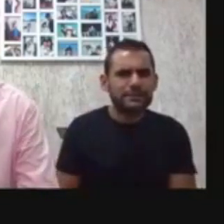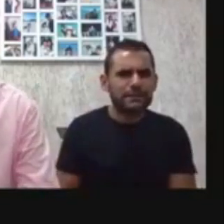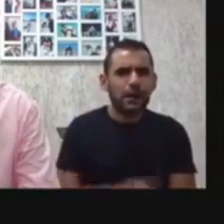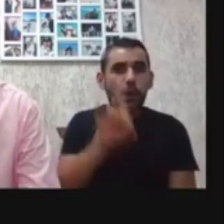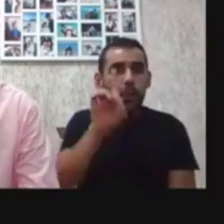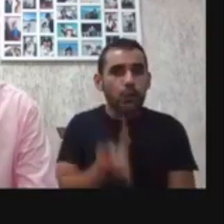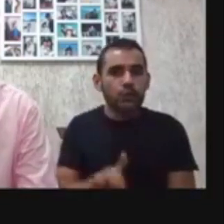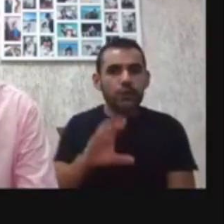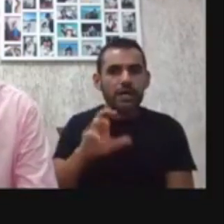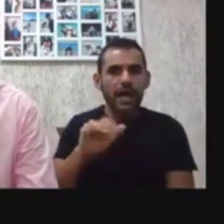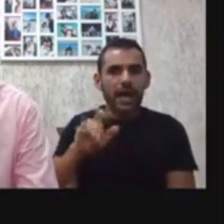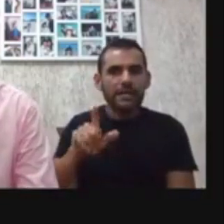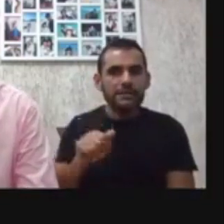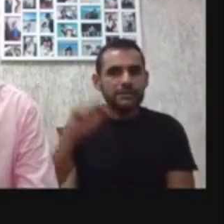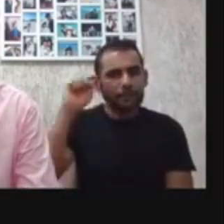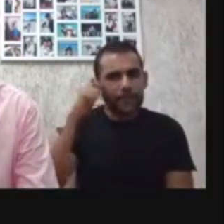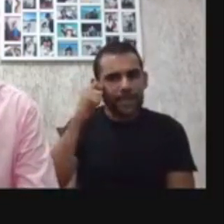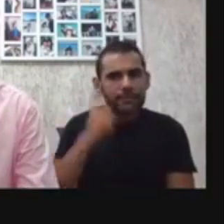os donos da Caixa Preta?